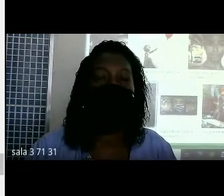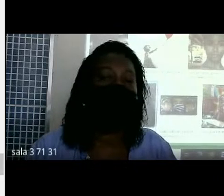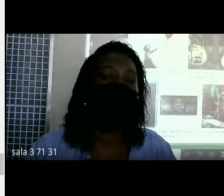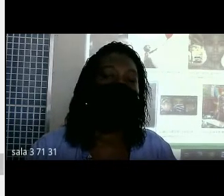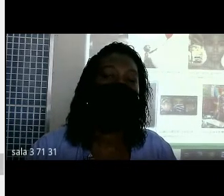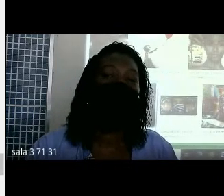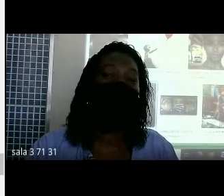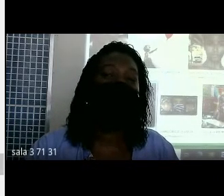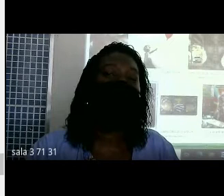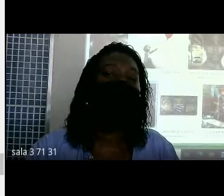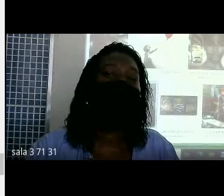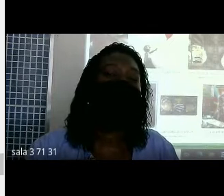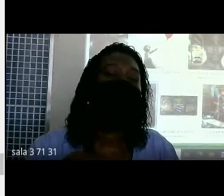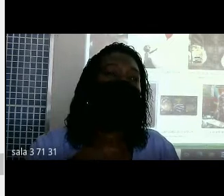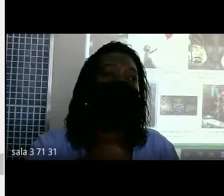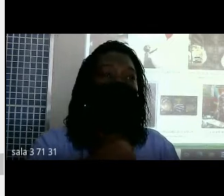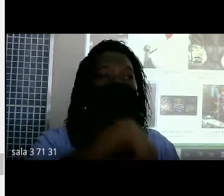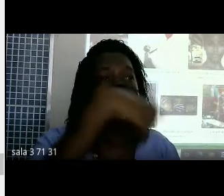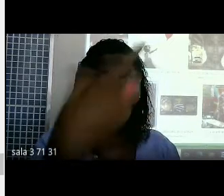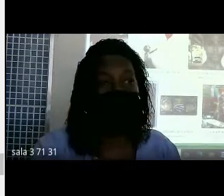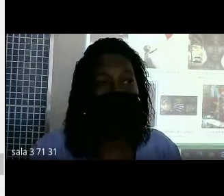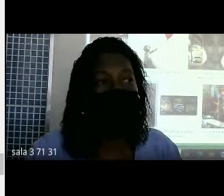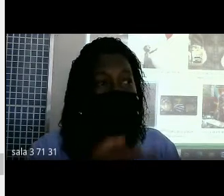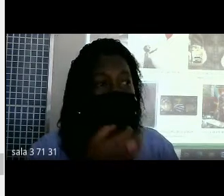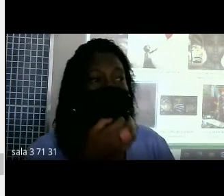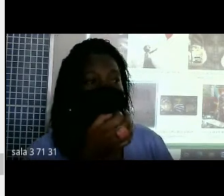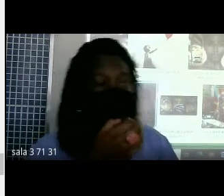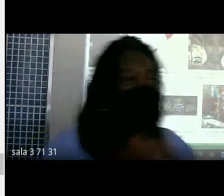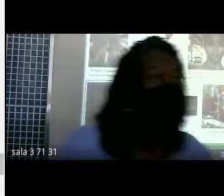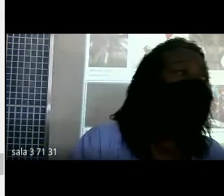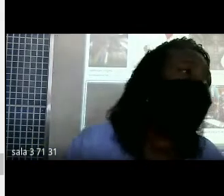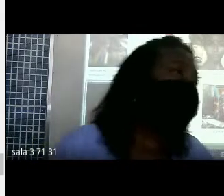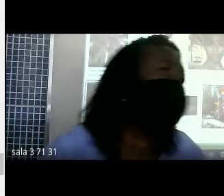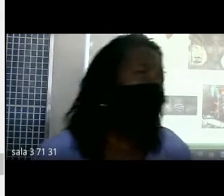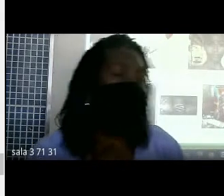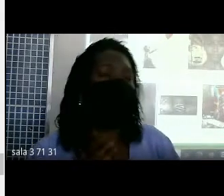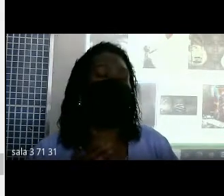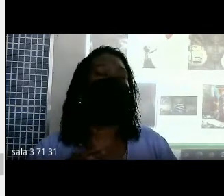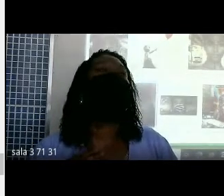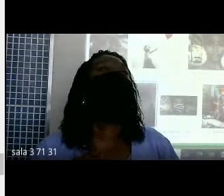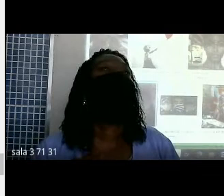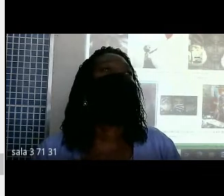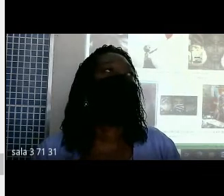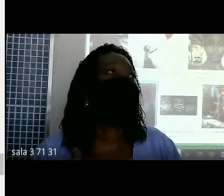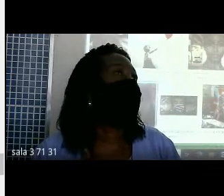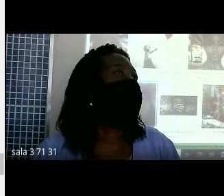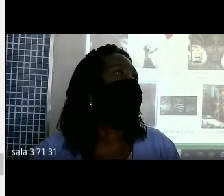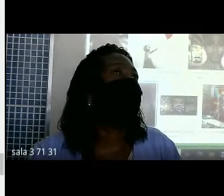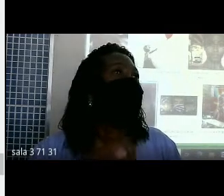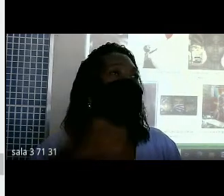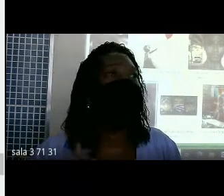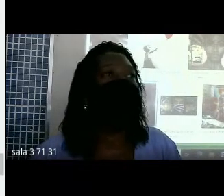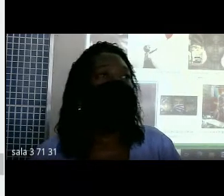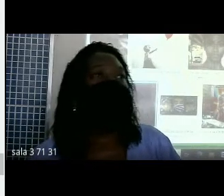não entende, e geralmente entra na... tem código, né? Por